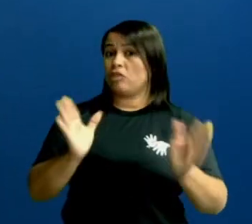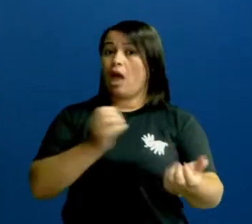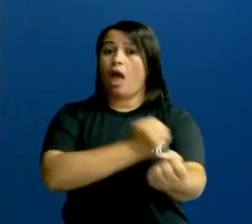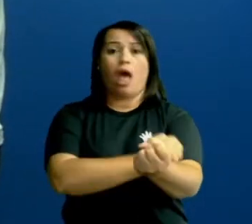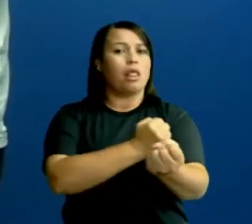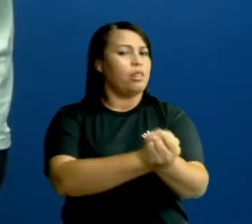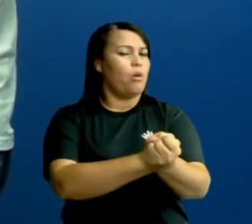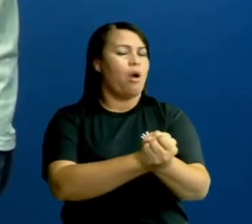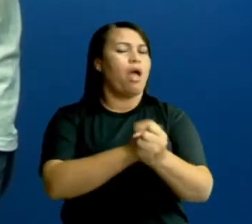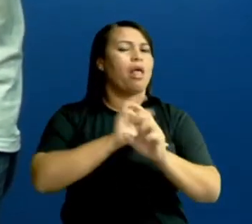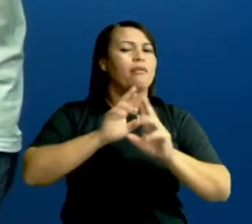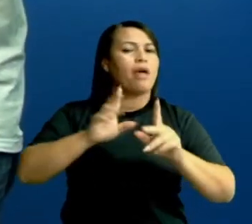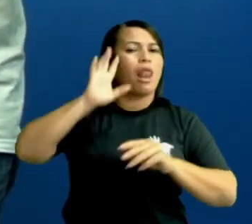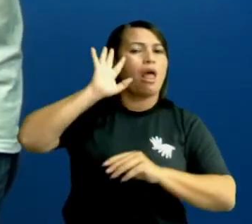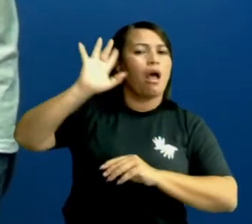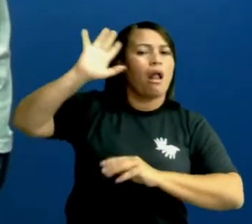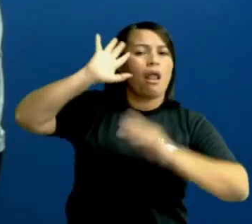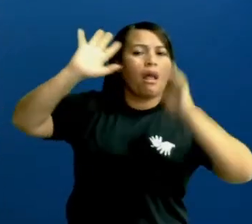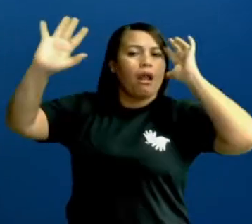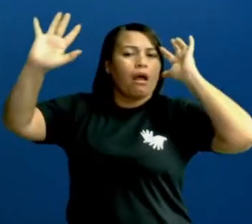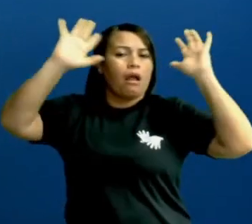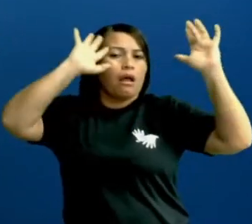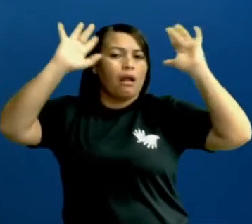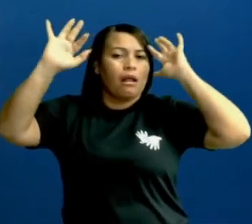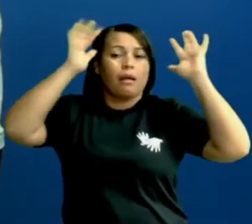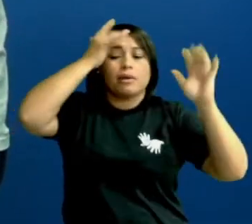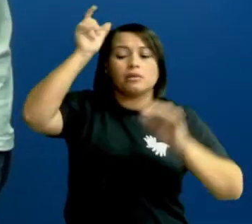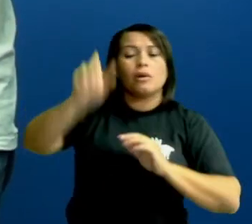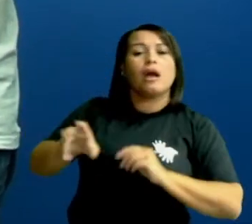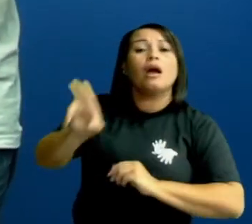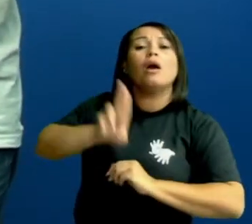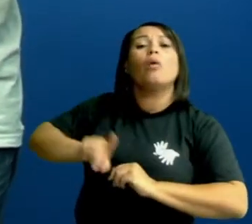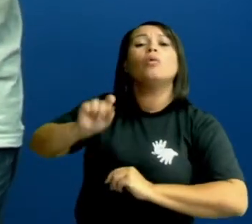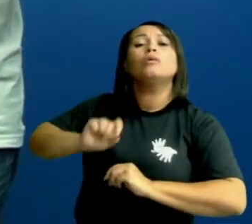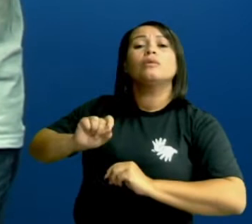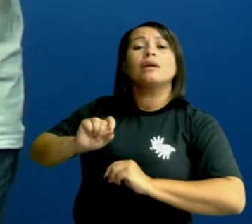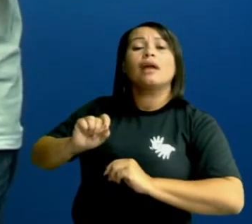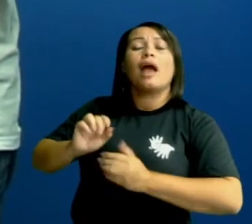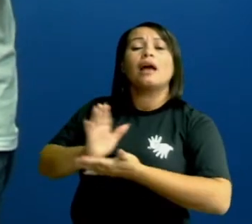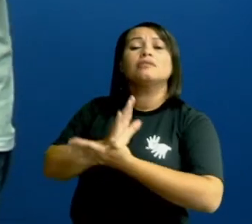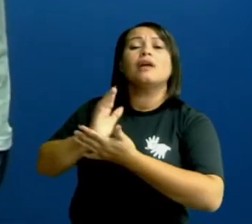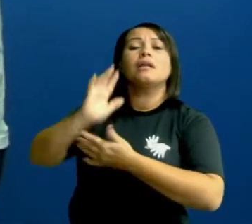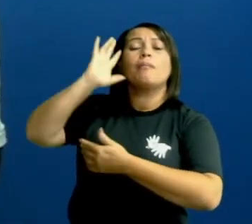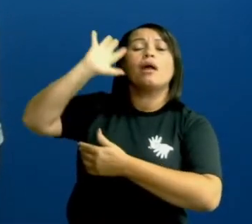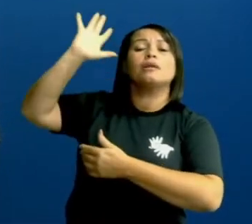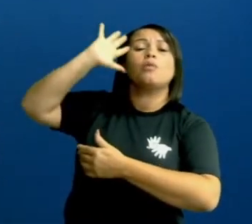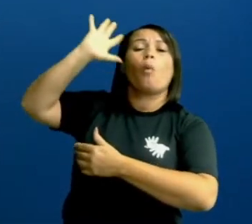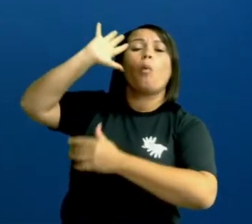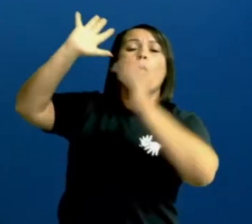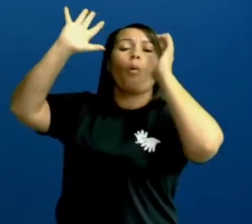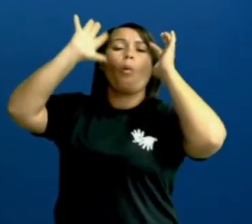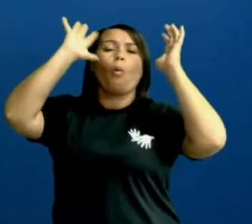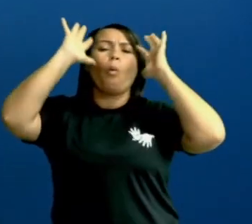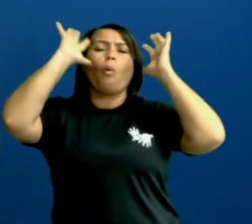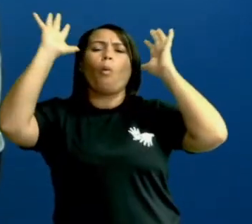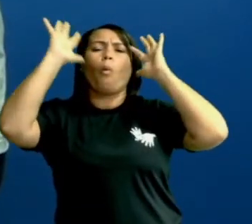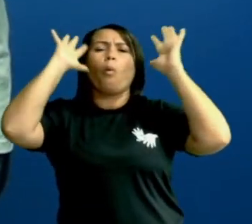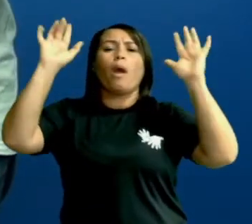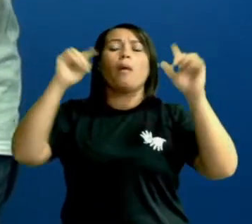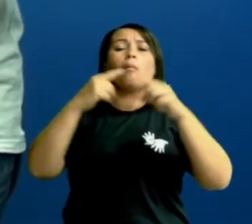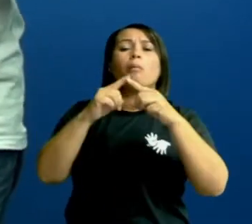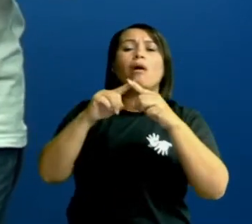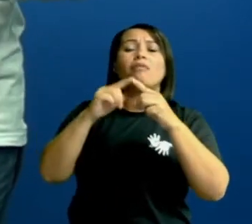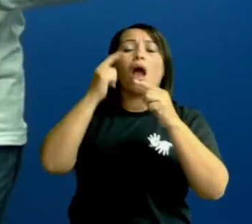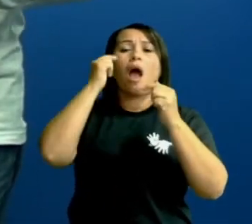função alucinógena, de levar o usuário a sair daquela realidade para uma realidade fictícia,